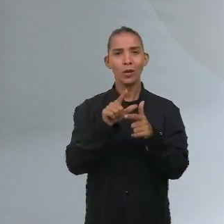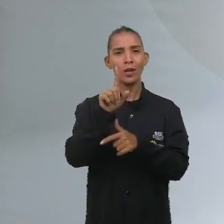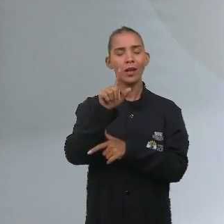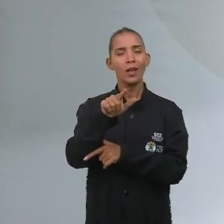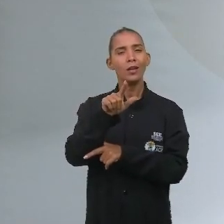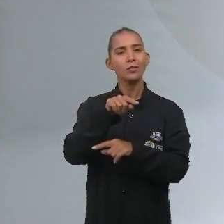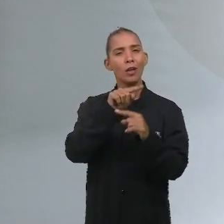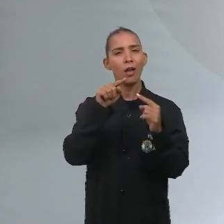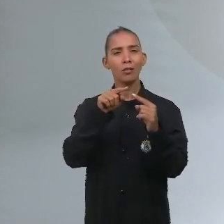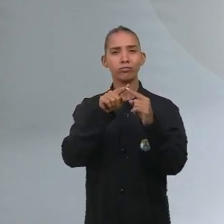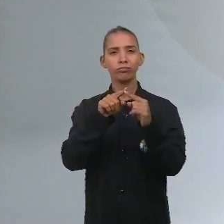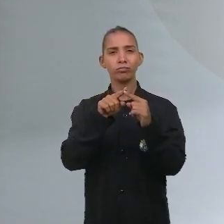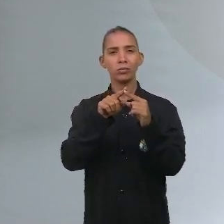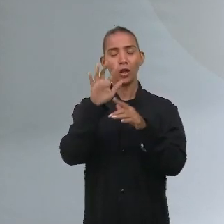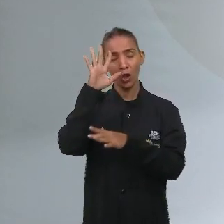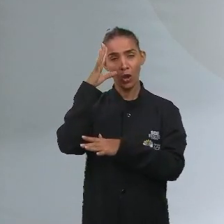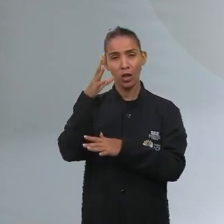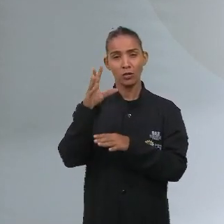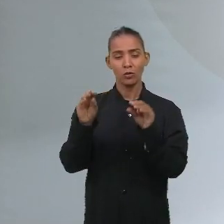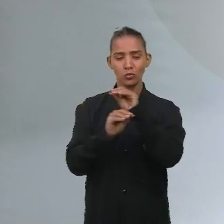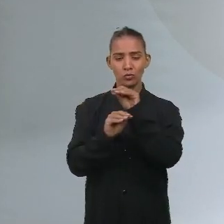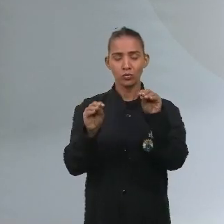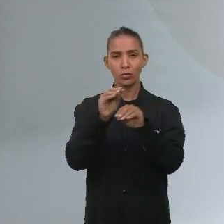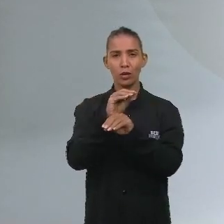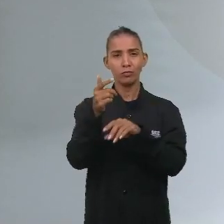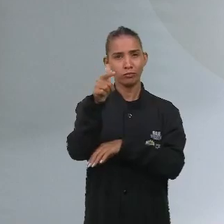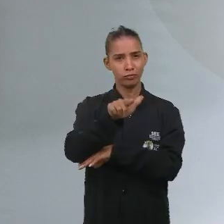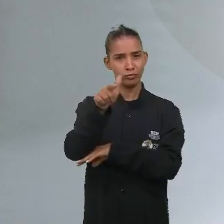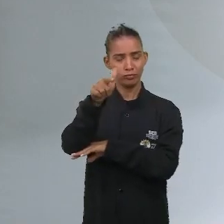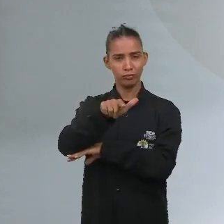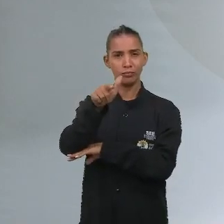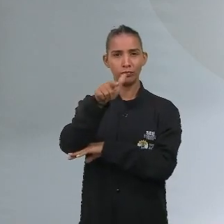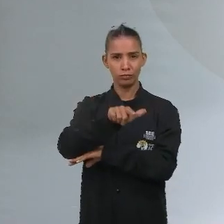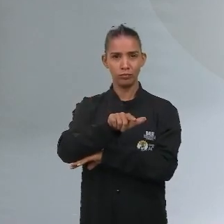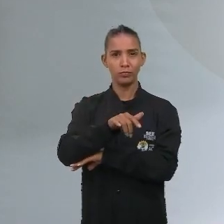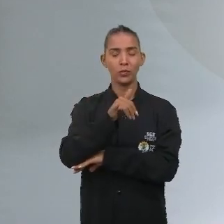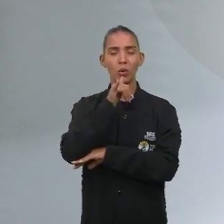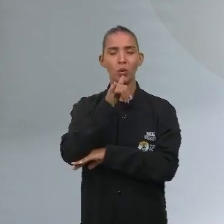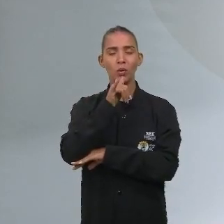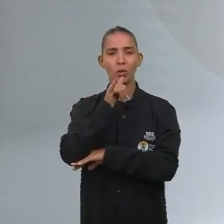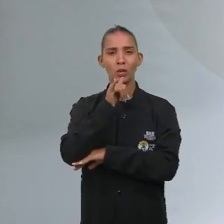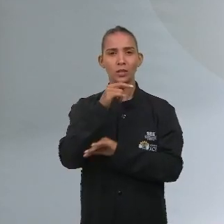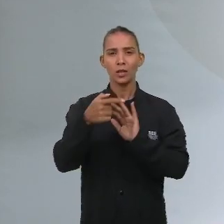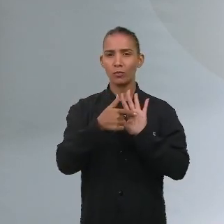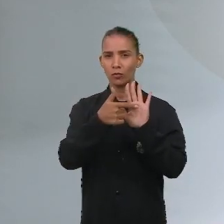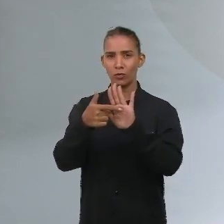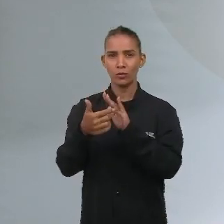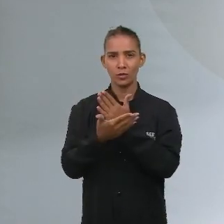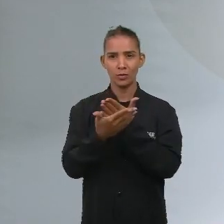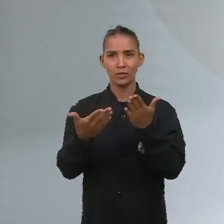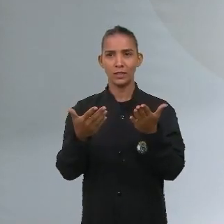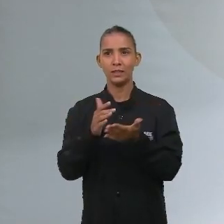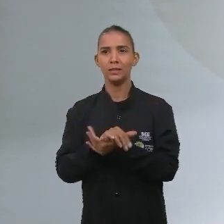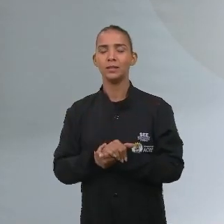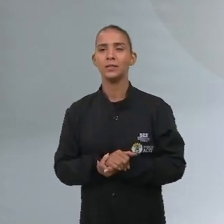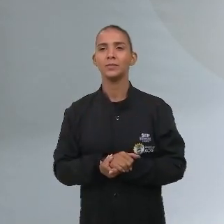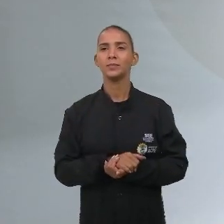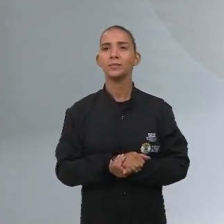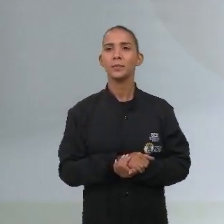a resolver uma permutação com repetição. Eu vou explicar isso através de exemplos, como este que eu tenho agora. Me